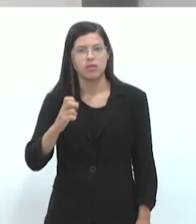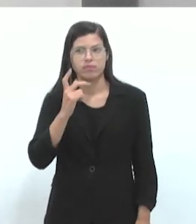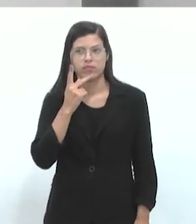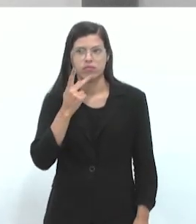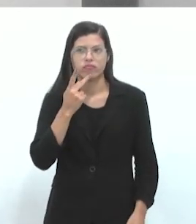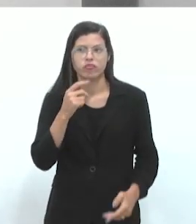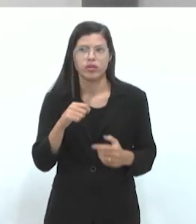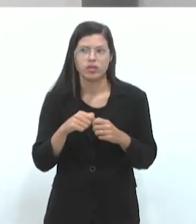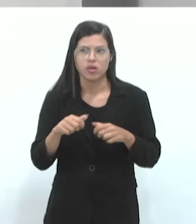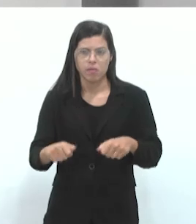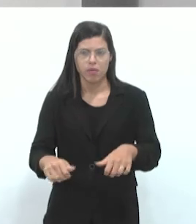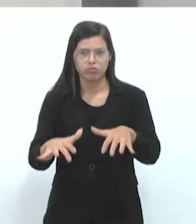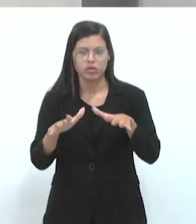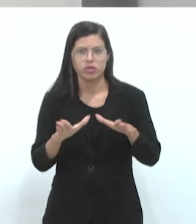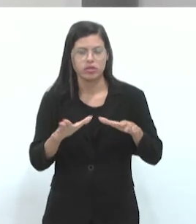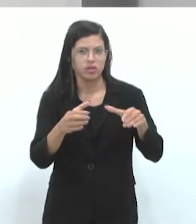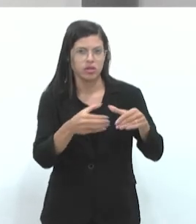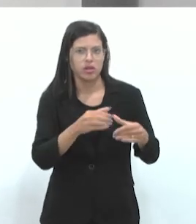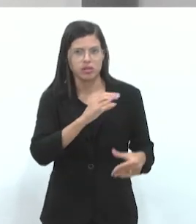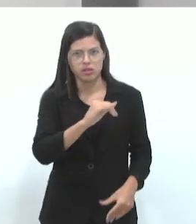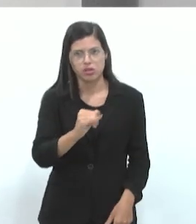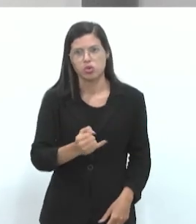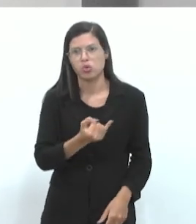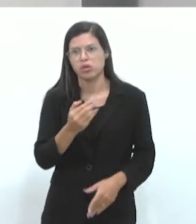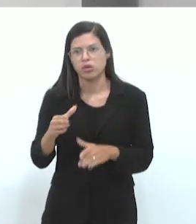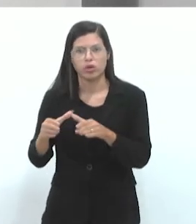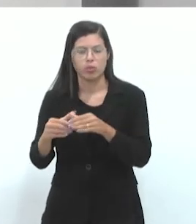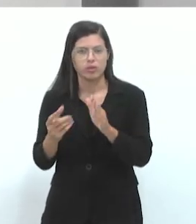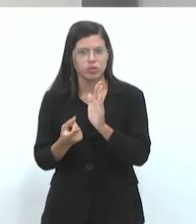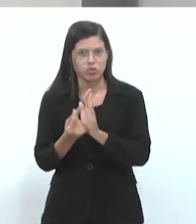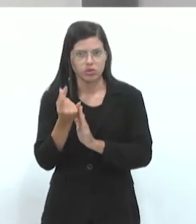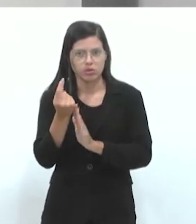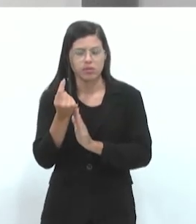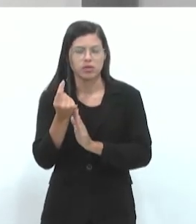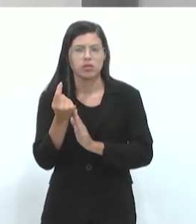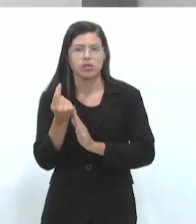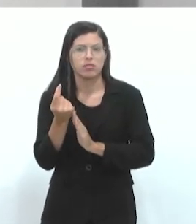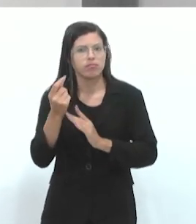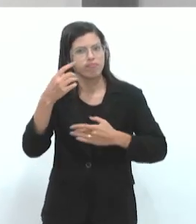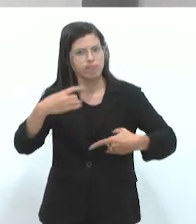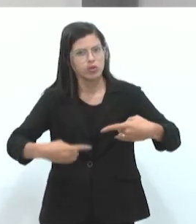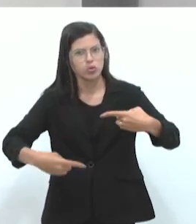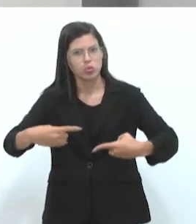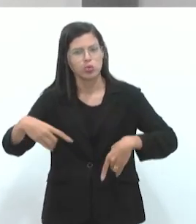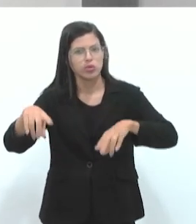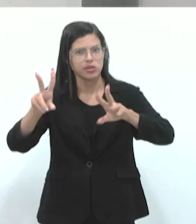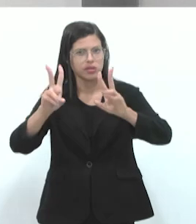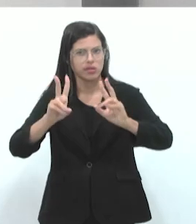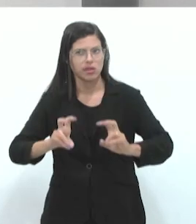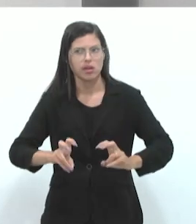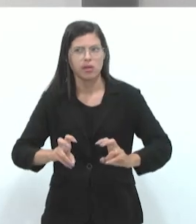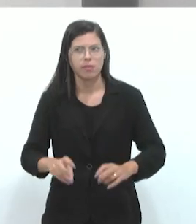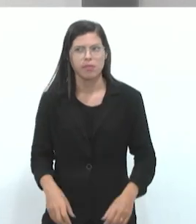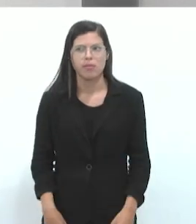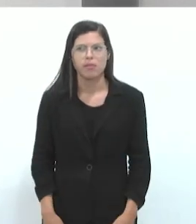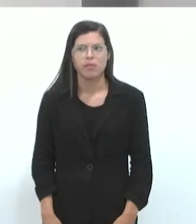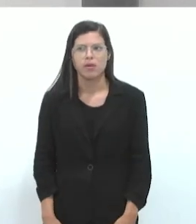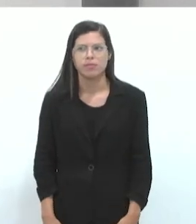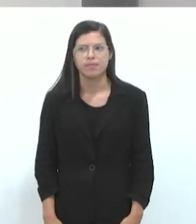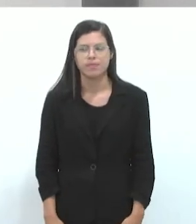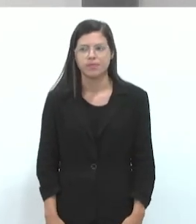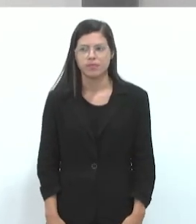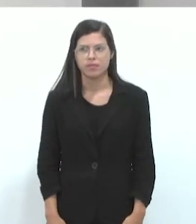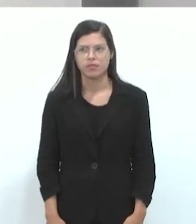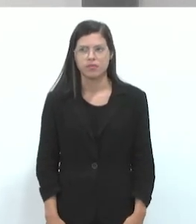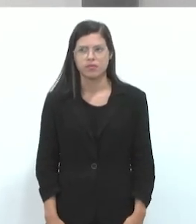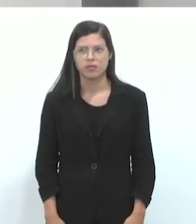a CCJ e a Comissão de Orçamento para que a gente pudesse discutir esse tema. Então, como item B das questões de ordem,